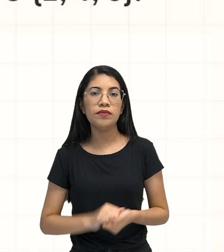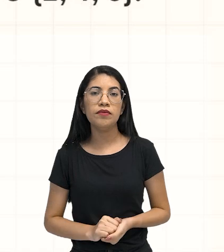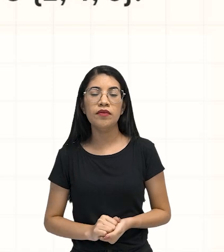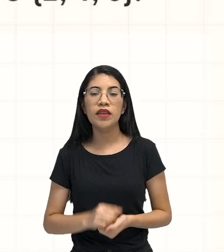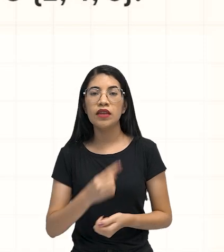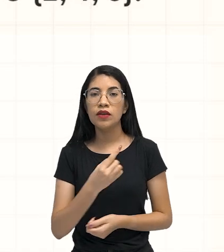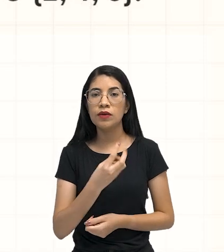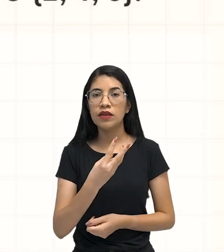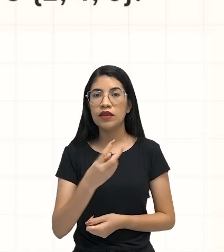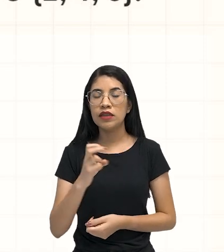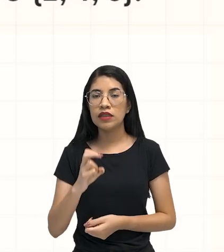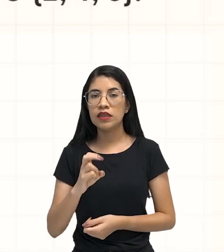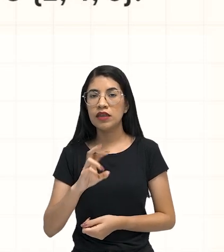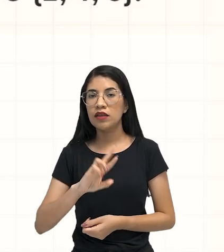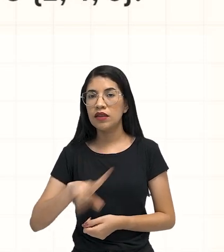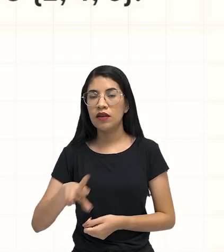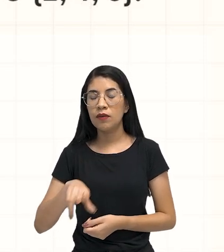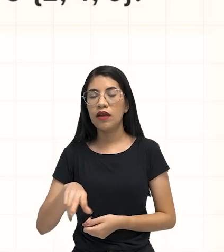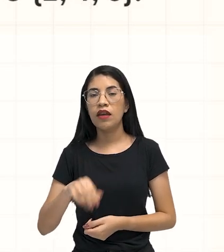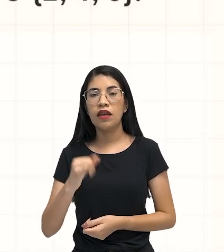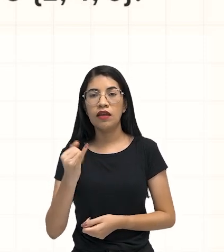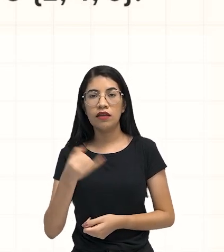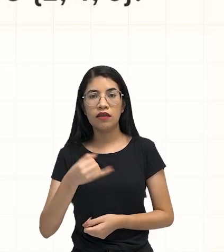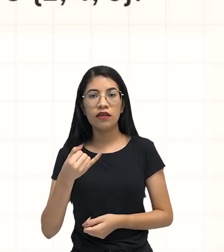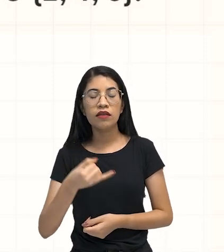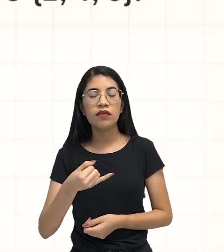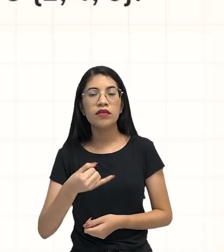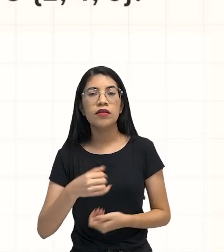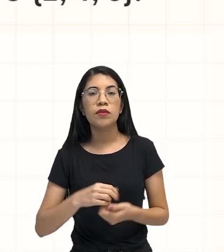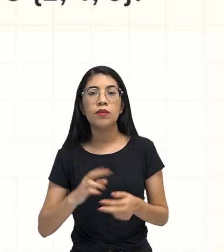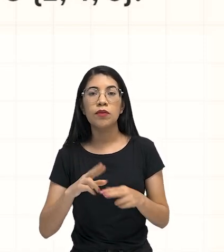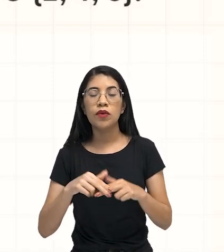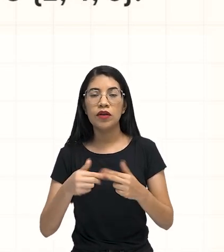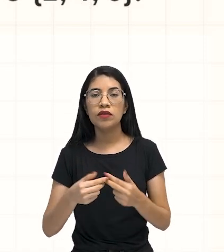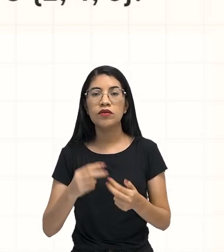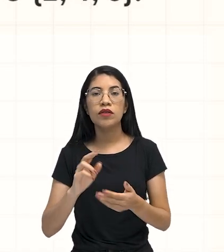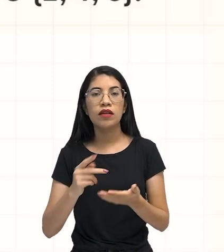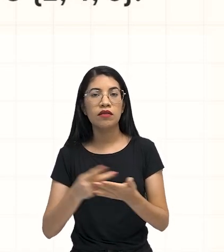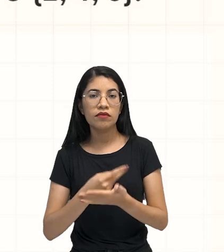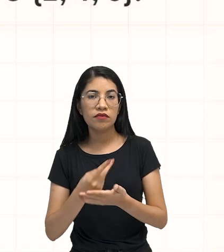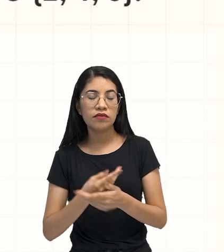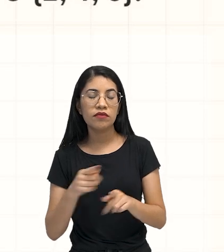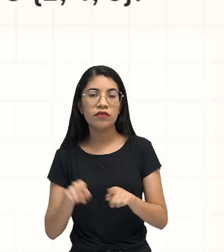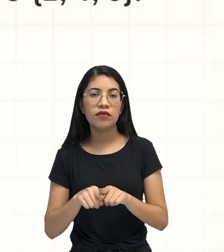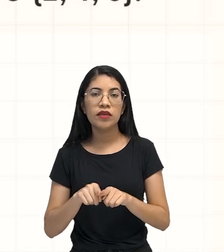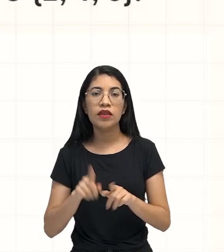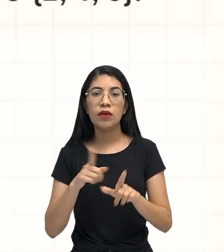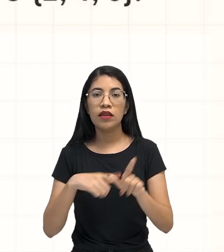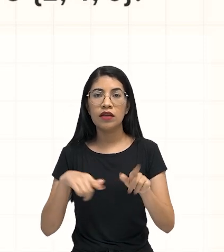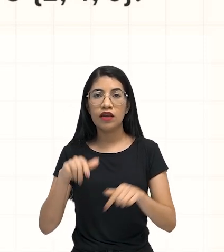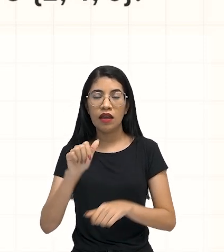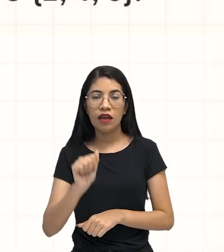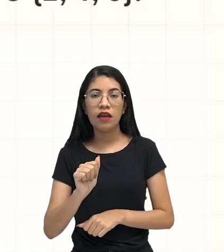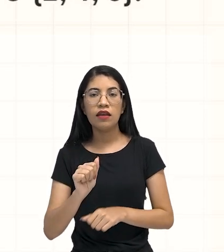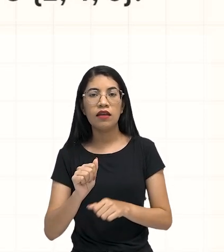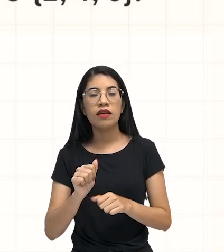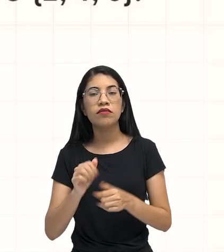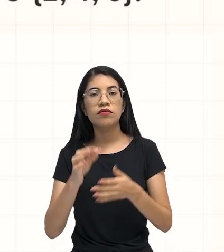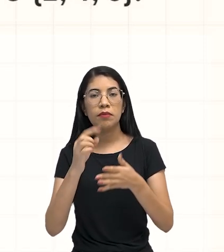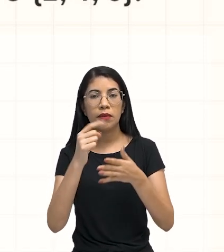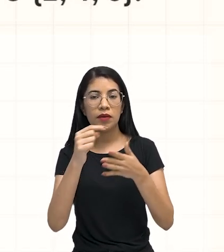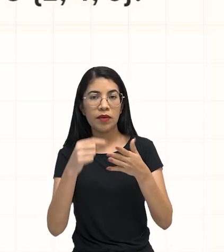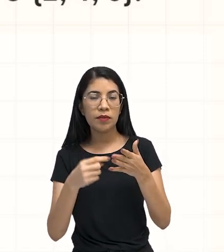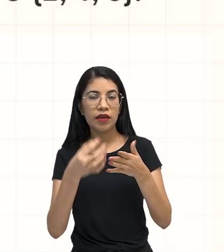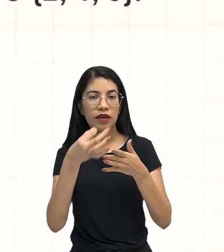E 1, 3 e 5 não é par. 1, 3 e 5 é ímpar. Por essa razão é falso também. Então a alternativa A,